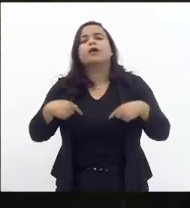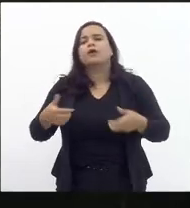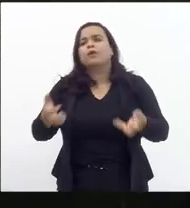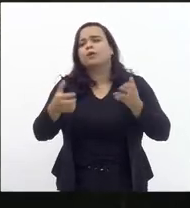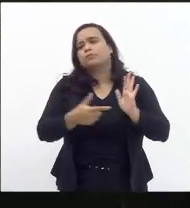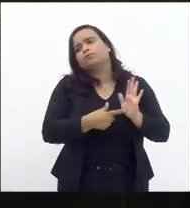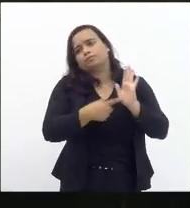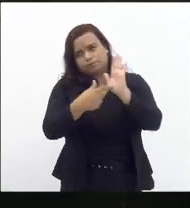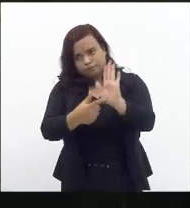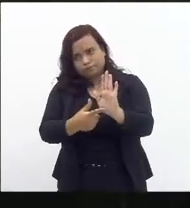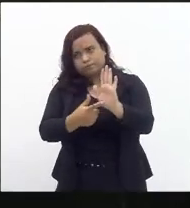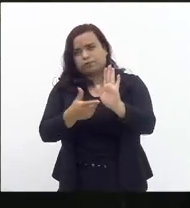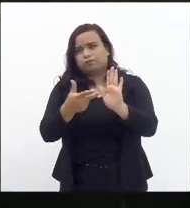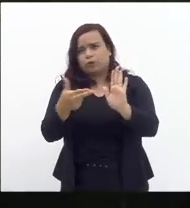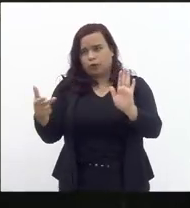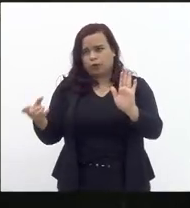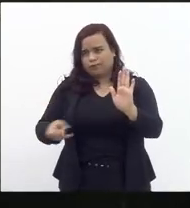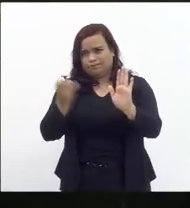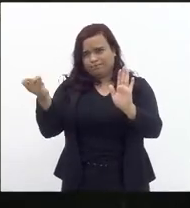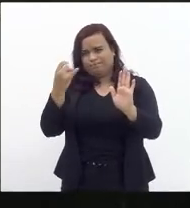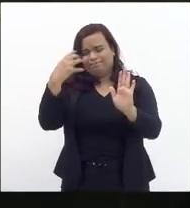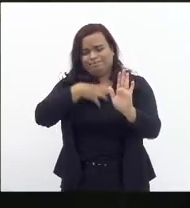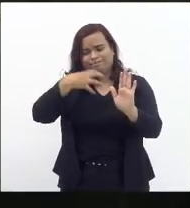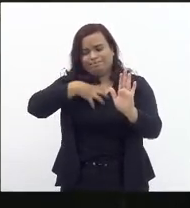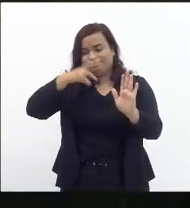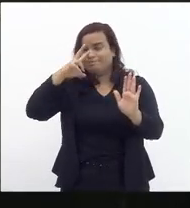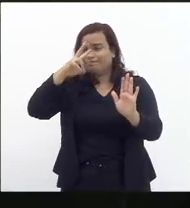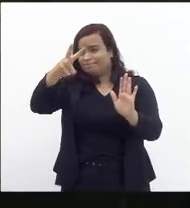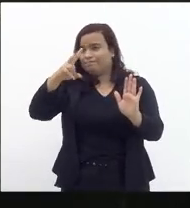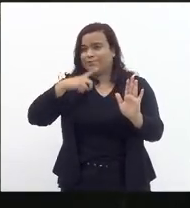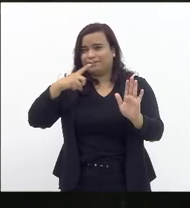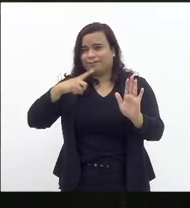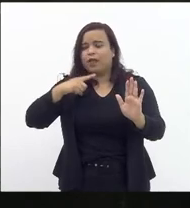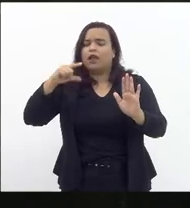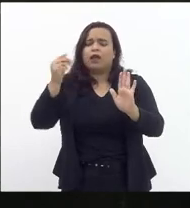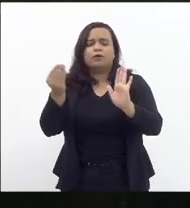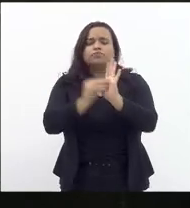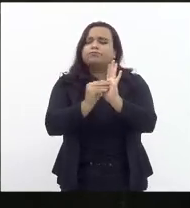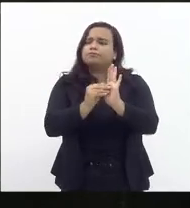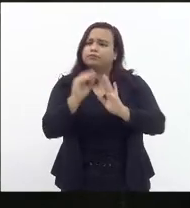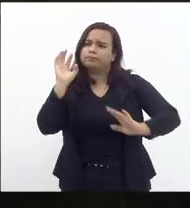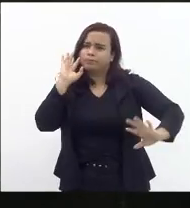algo realmente sensível. Tem uma previsão